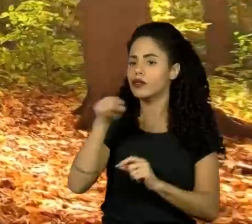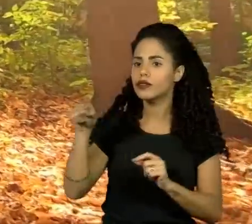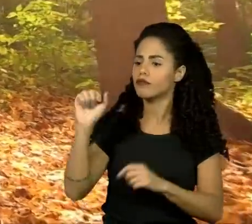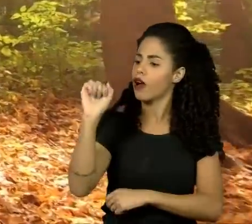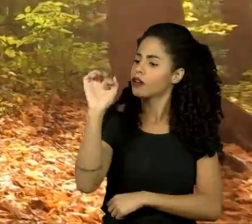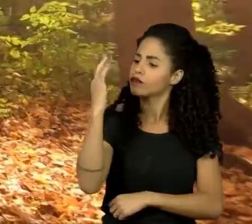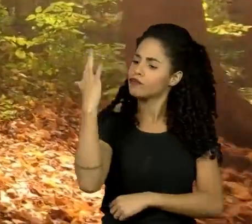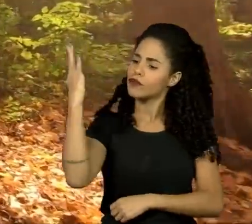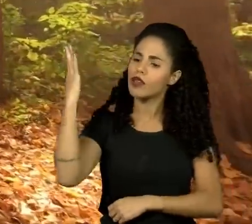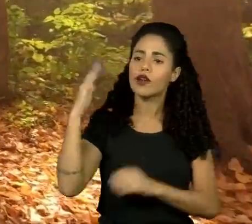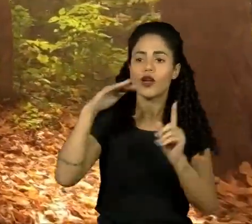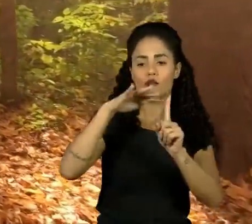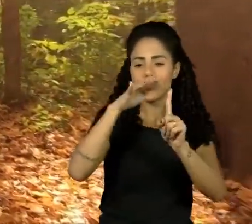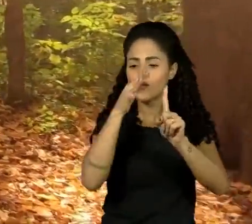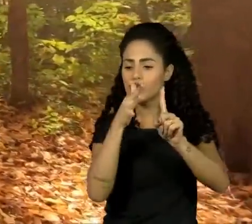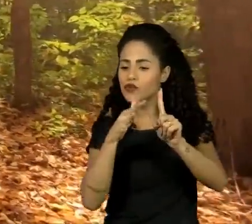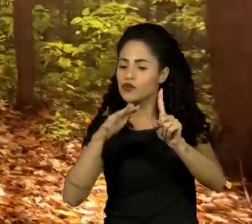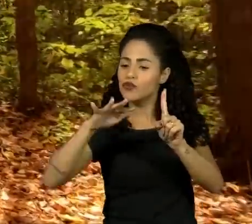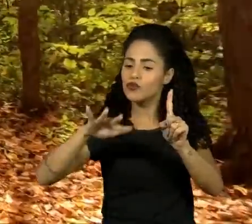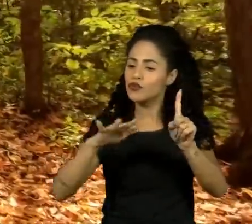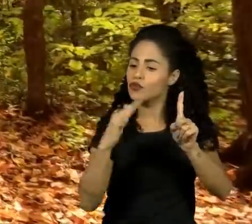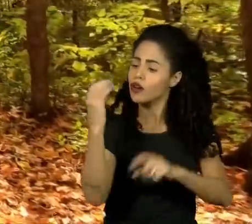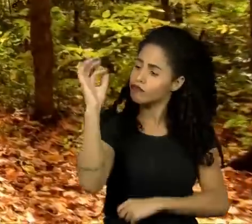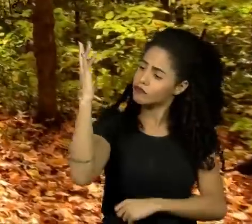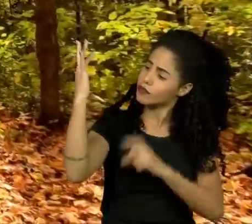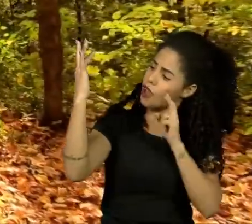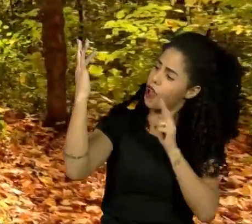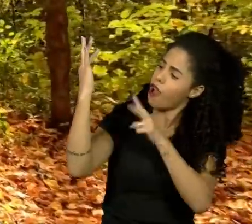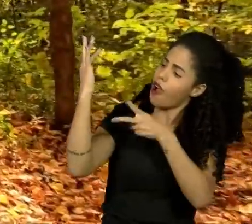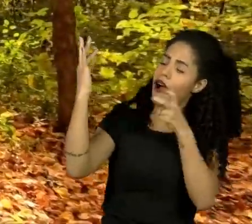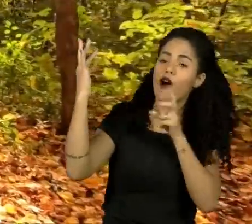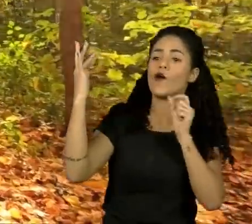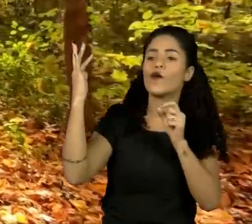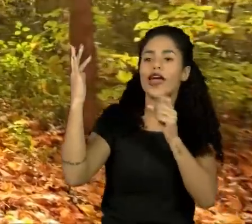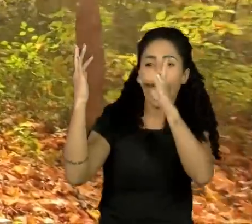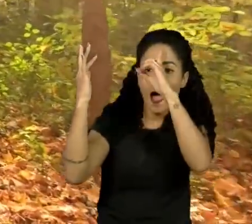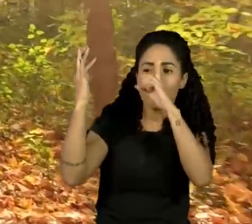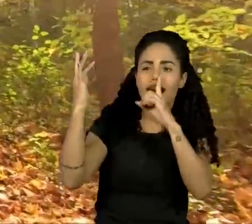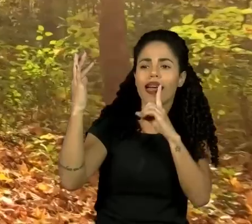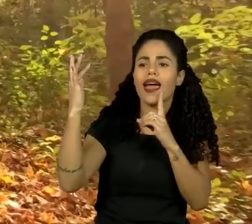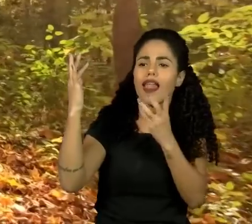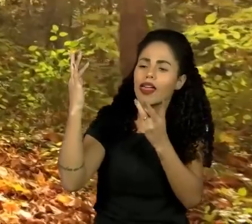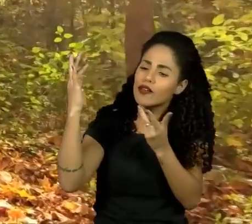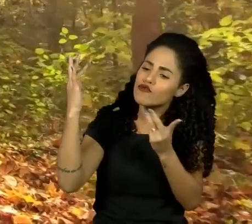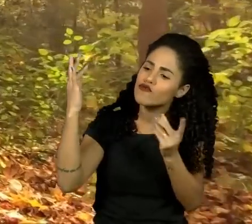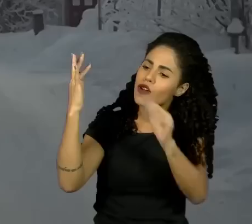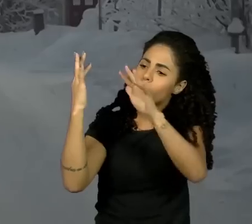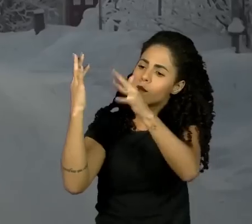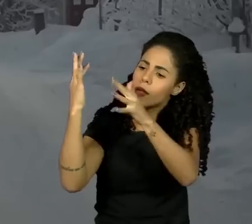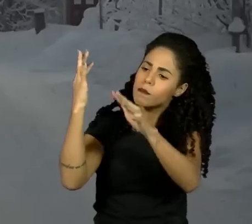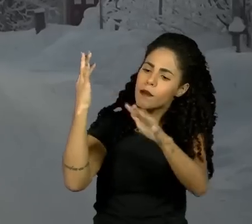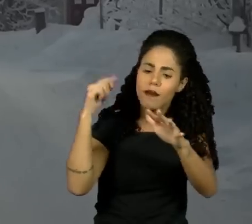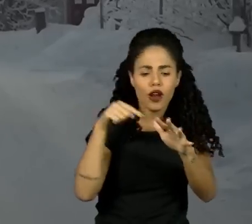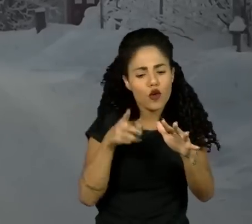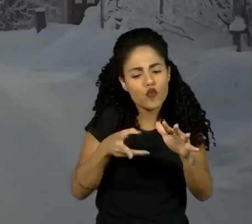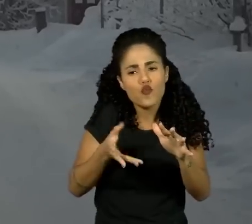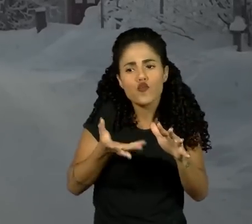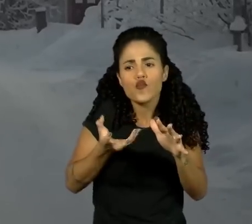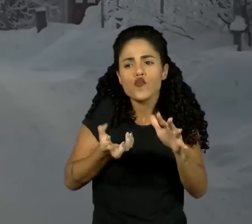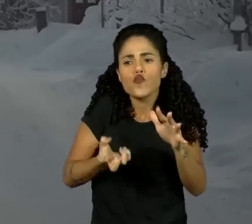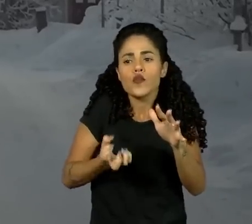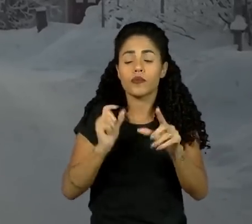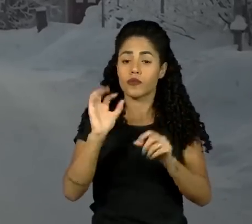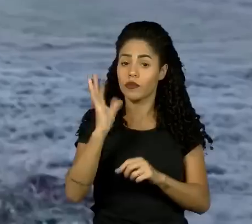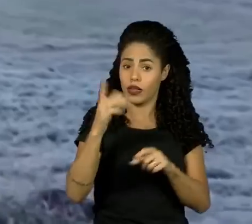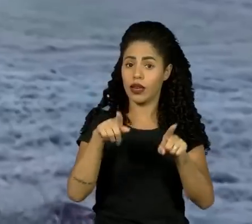outono, elas vão ficando mais amareladas, né? E vai chegando o inverno, elas simplesmente perdem essas folhas. O inverno nos